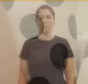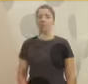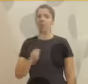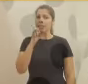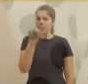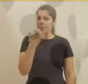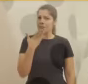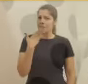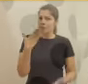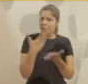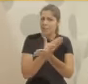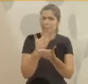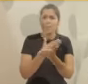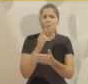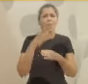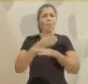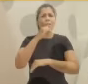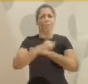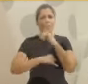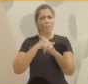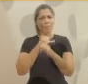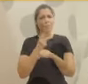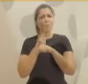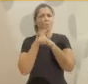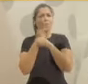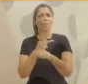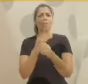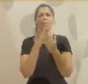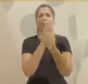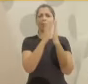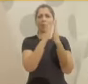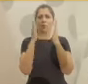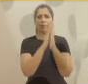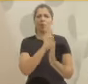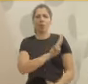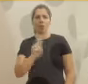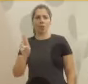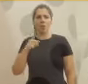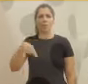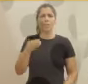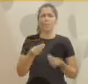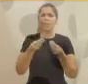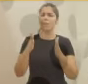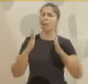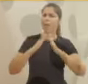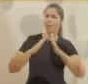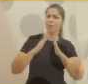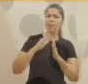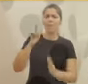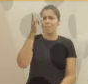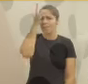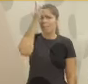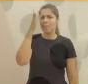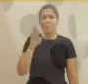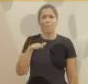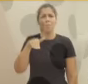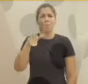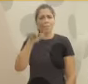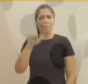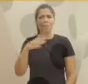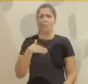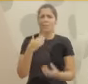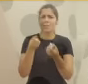Quem quiser adquirir o livro, é só entrar na internet e procurar uma livraria, né, e pelo nome eles entregam